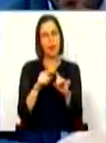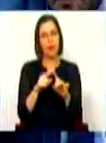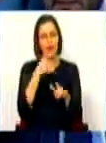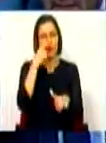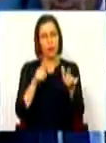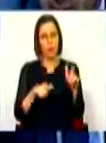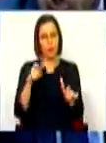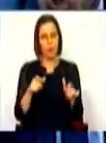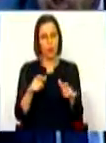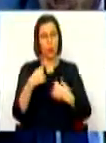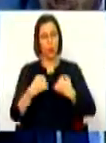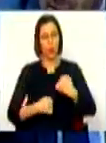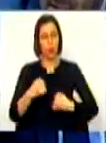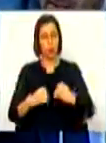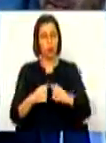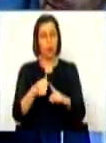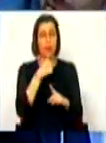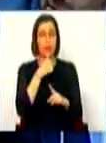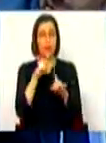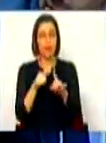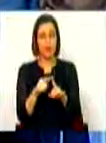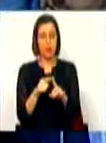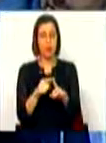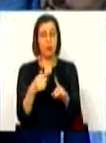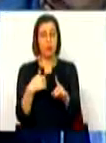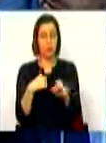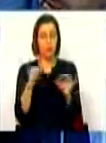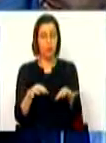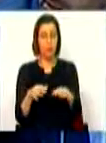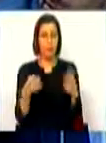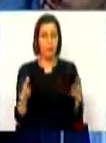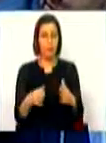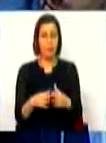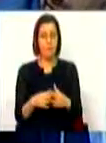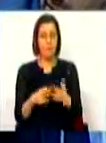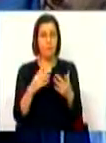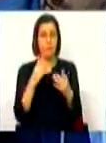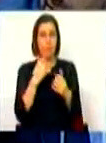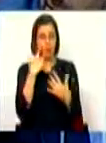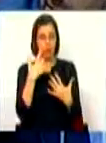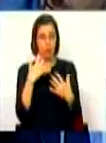das pessoas a contestarem as decisões... Muito obrigado, Sr. Ministro. Vamos terminar com uma